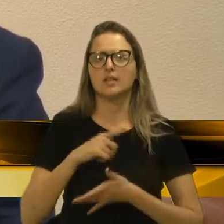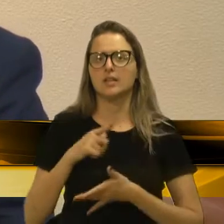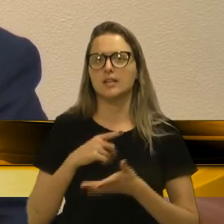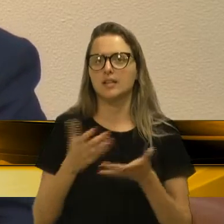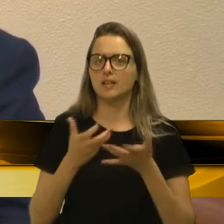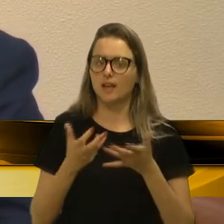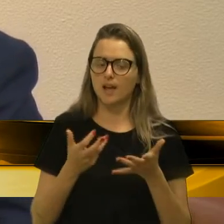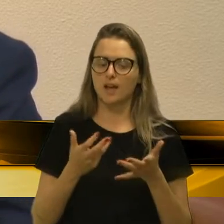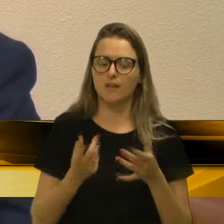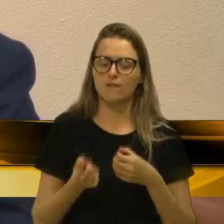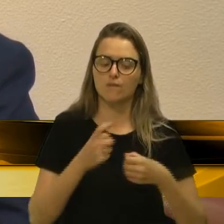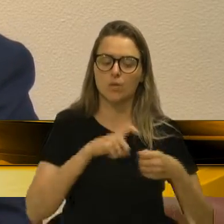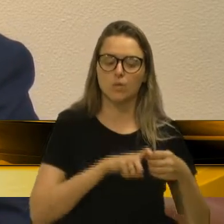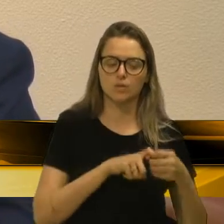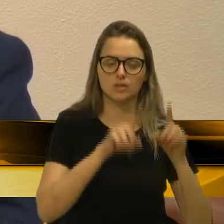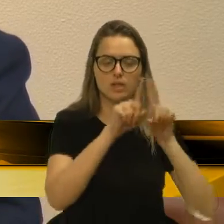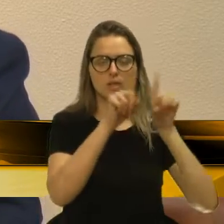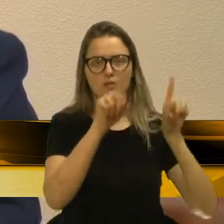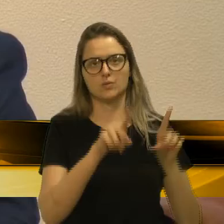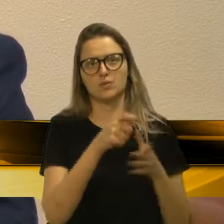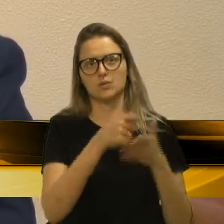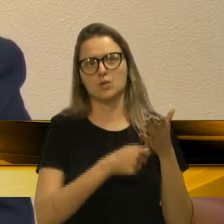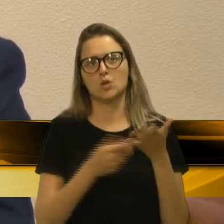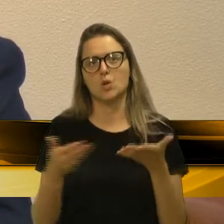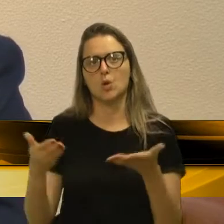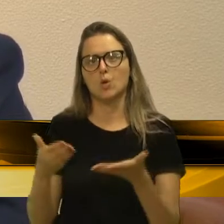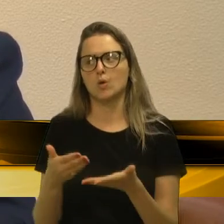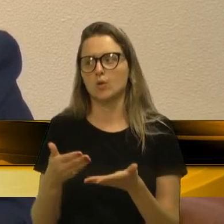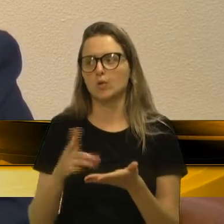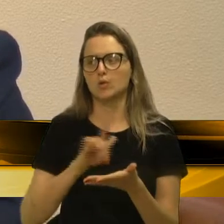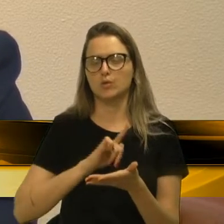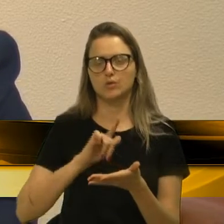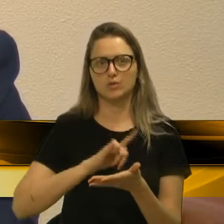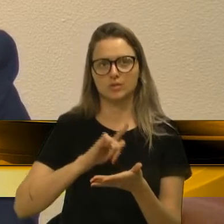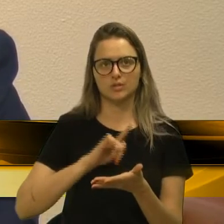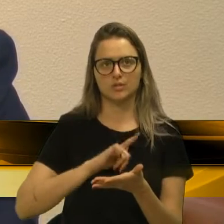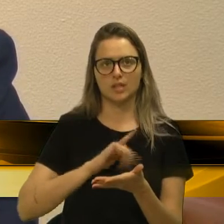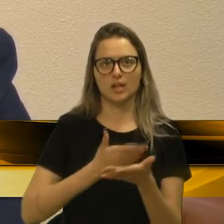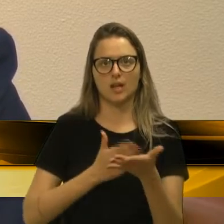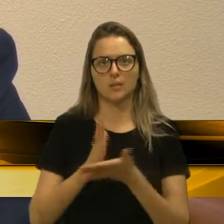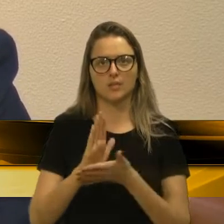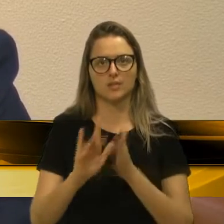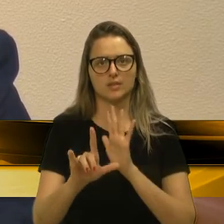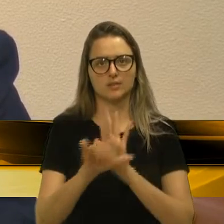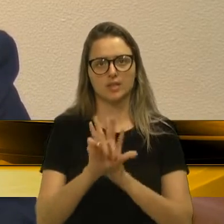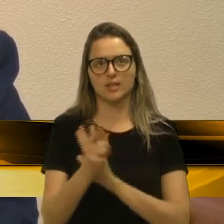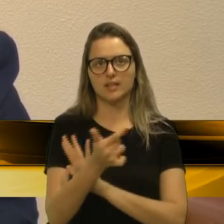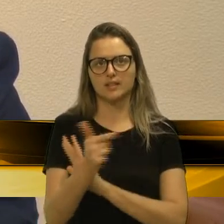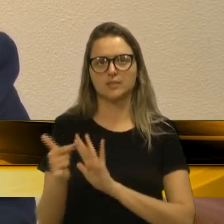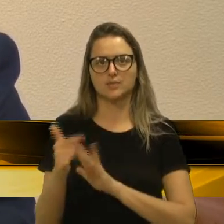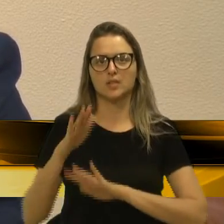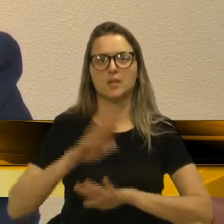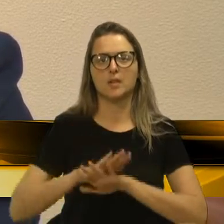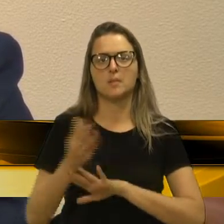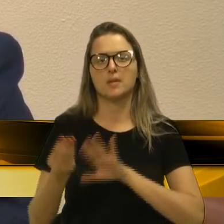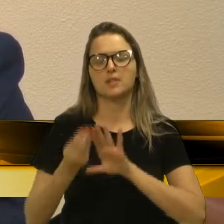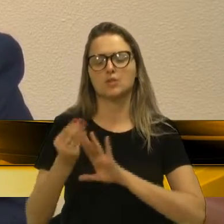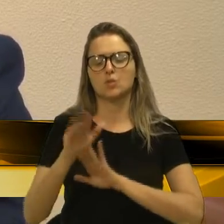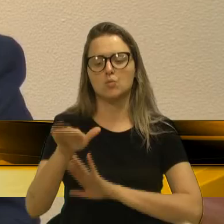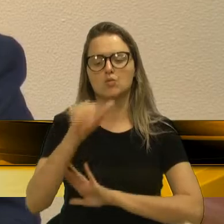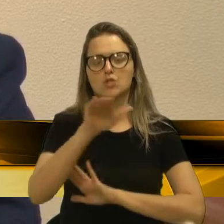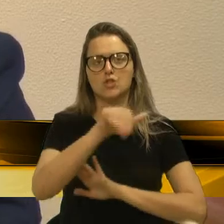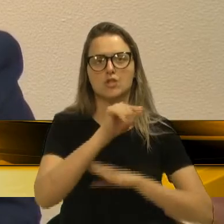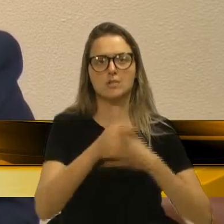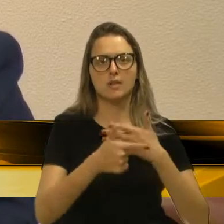reposição de cargos servidores municipais. Atualmente, em função do atraso da aprovação desta lei, não temos mais como nomear